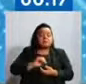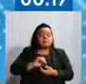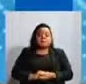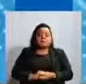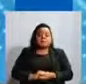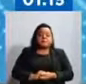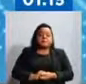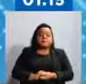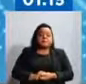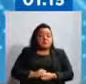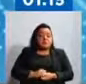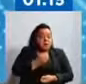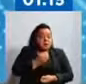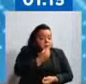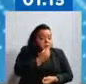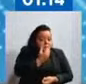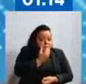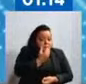Bom,